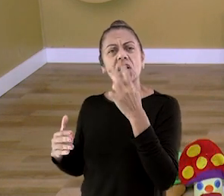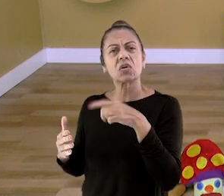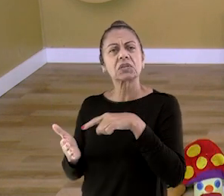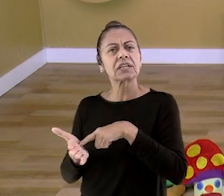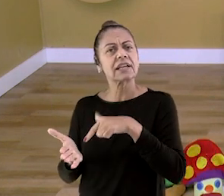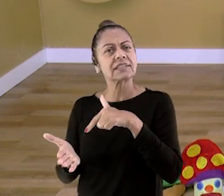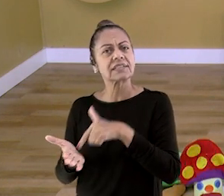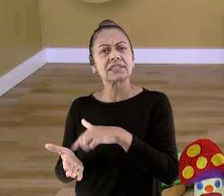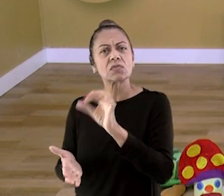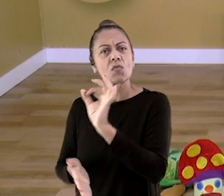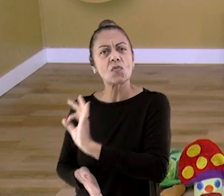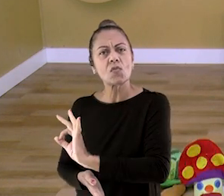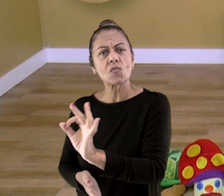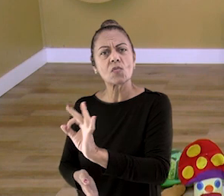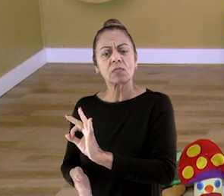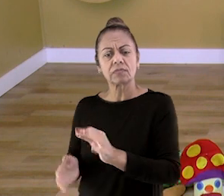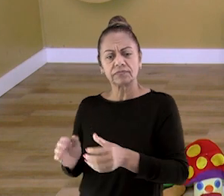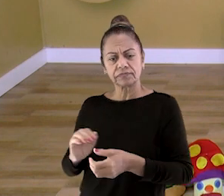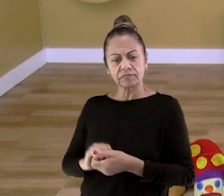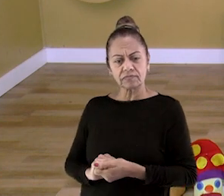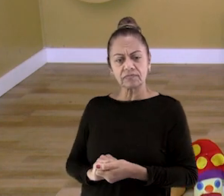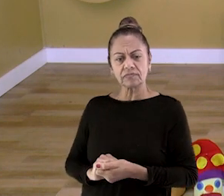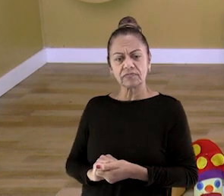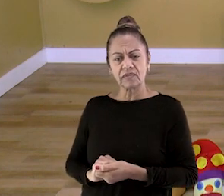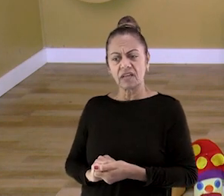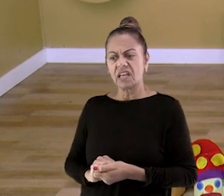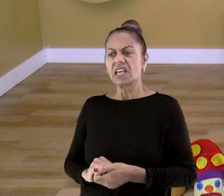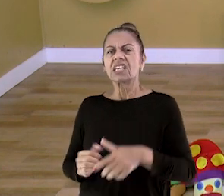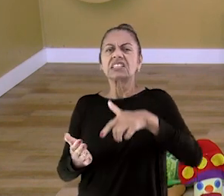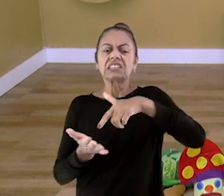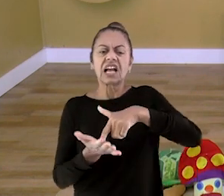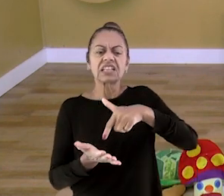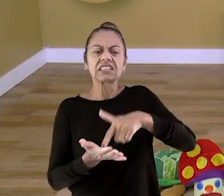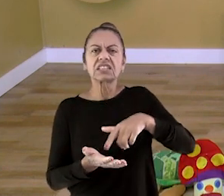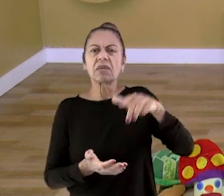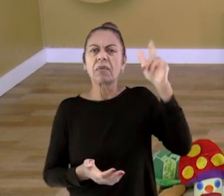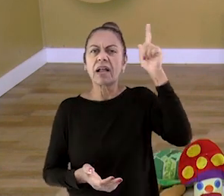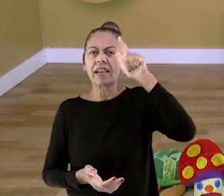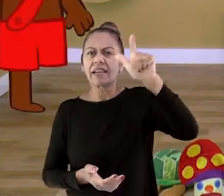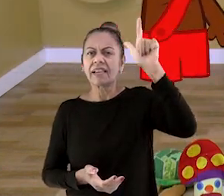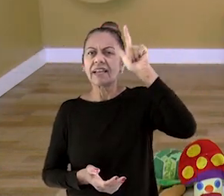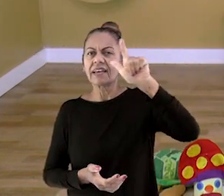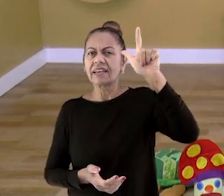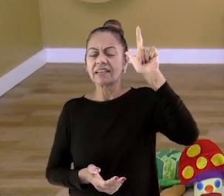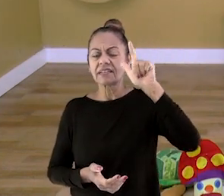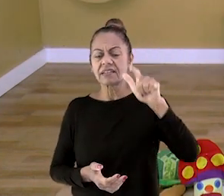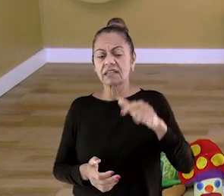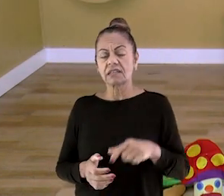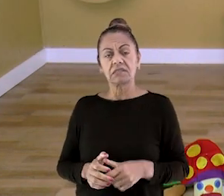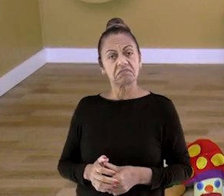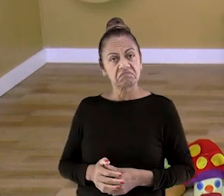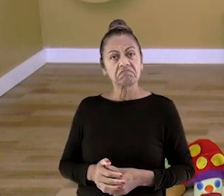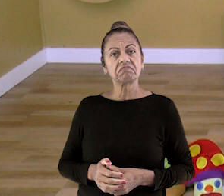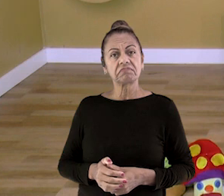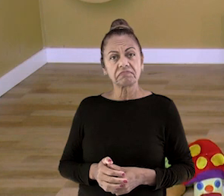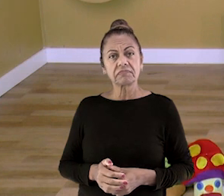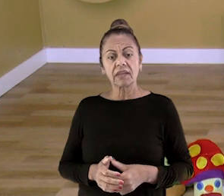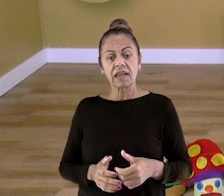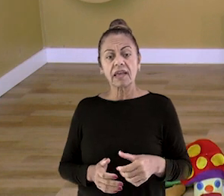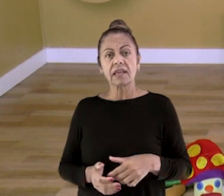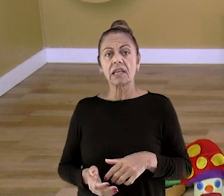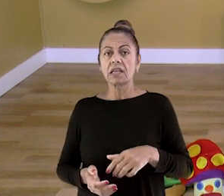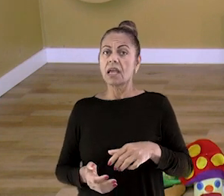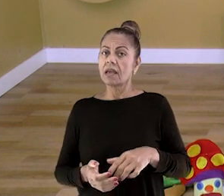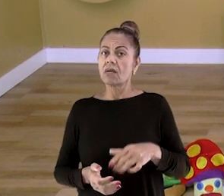tem sacia aqui a história do Saci é uma lenda é uma lenda Dizem que